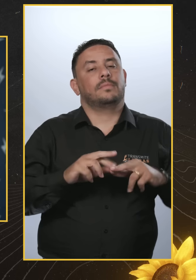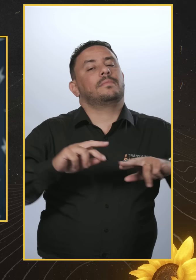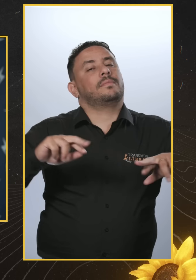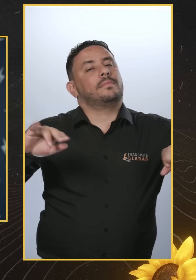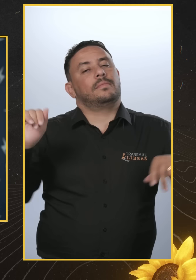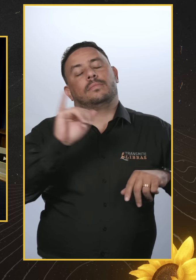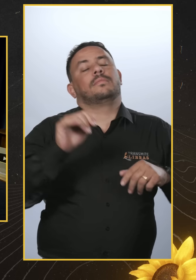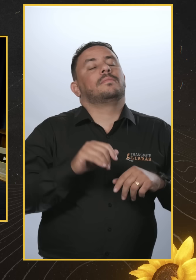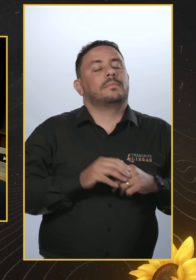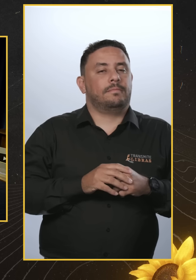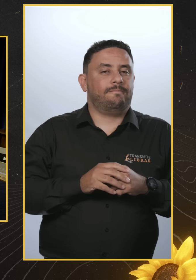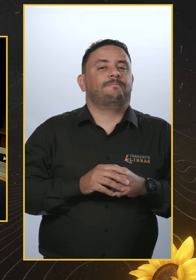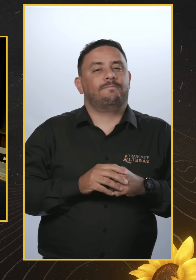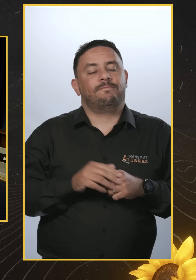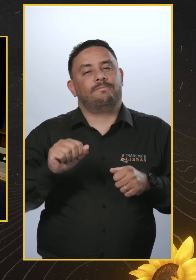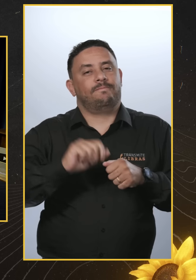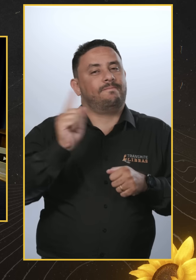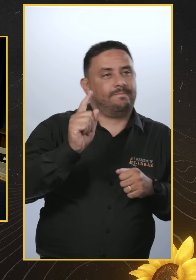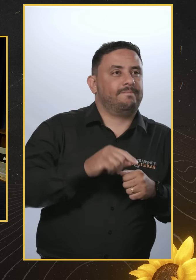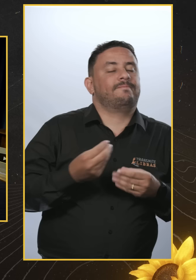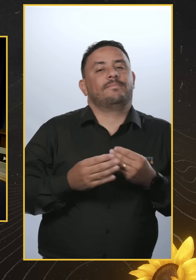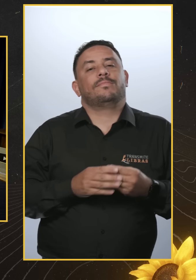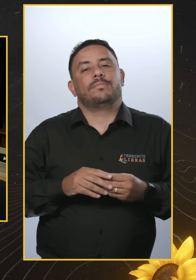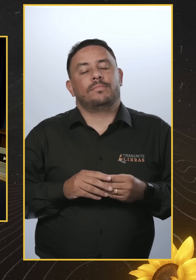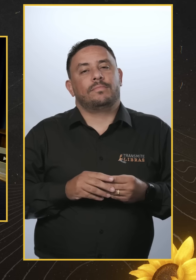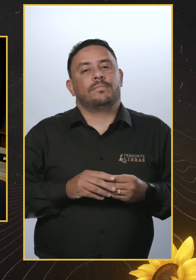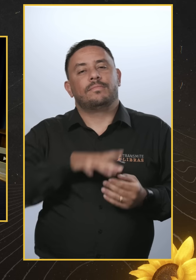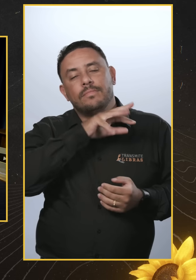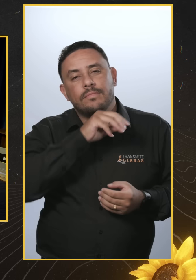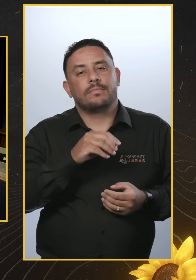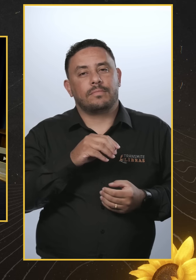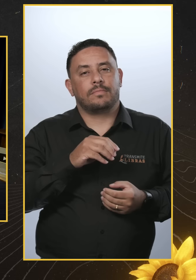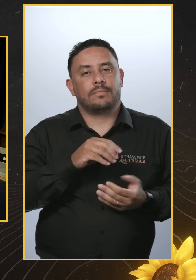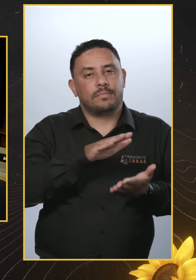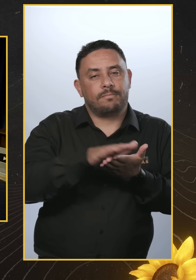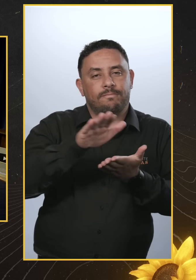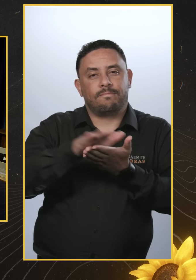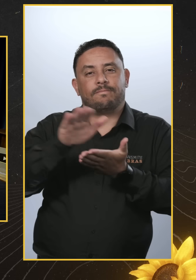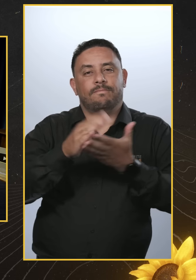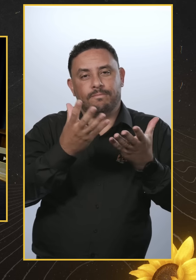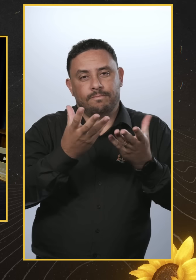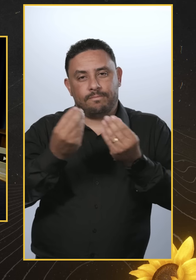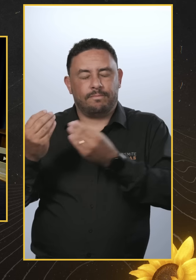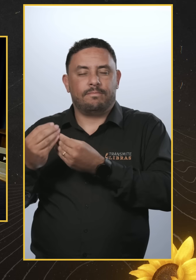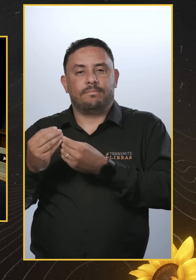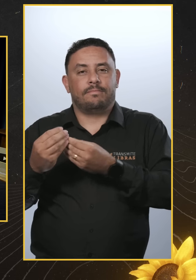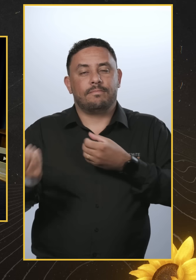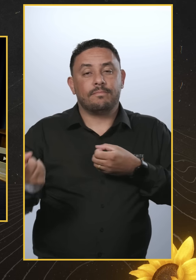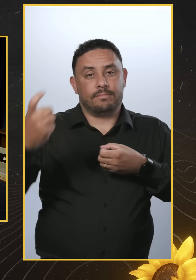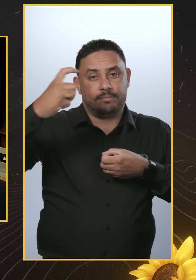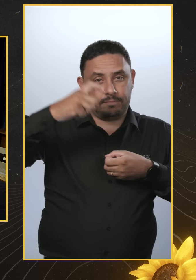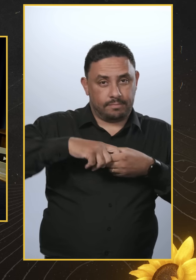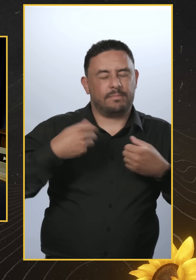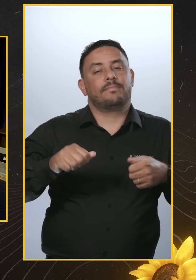né então isso aí cara disse que não ia fazer isso que é não o que que é os caras gastam muito e para repor o gasto